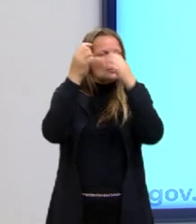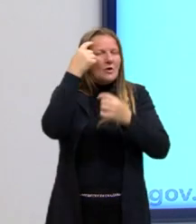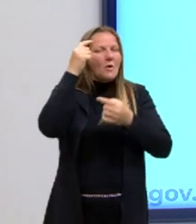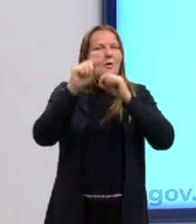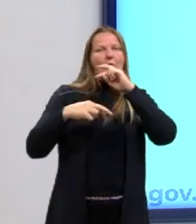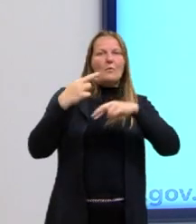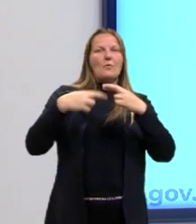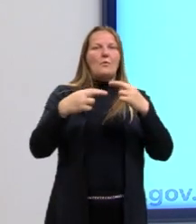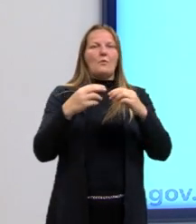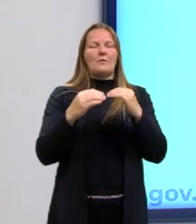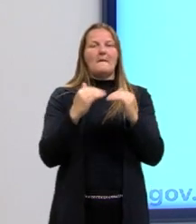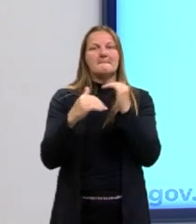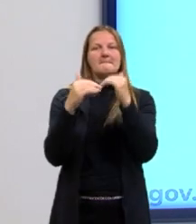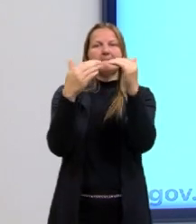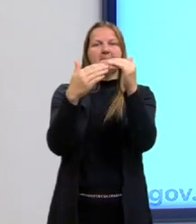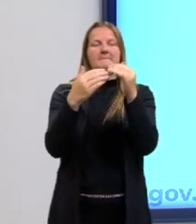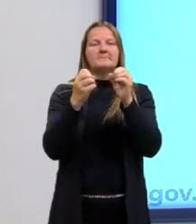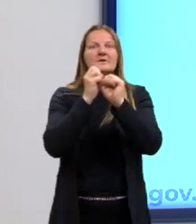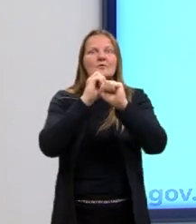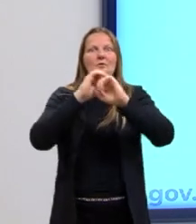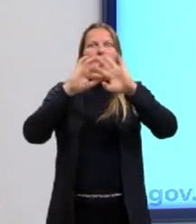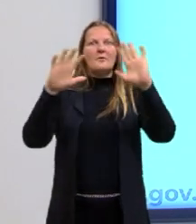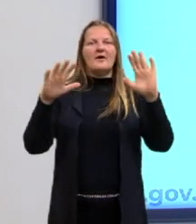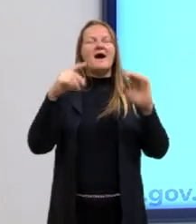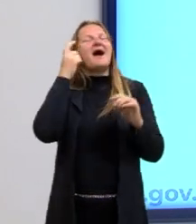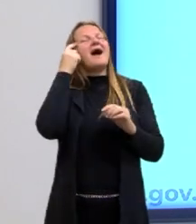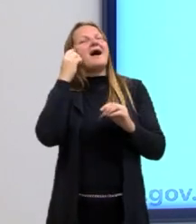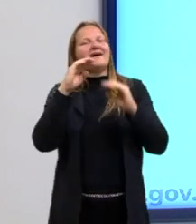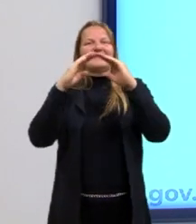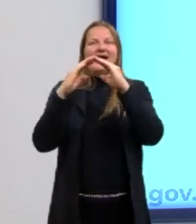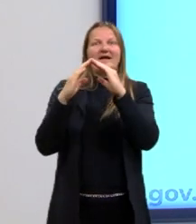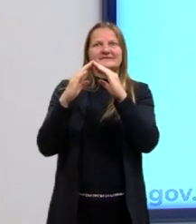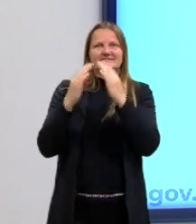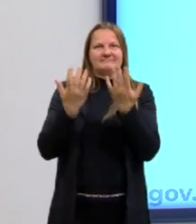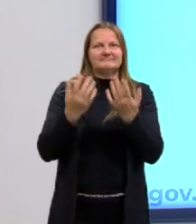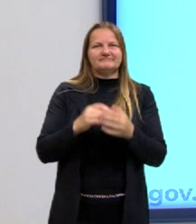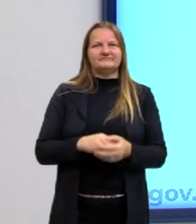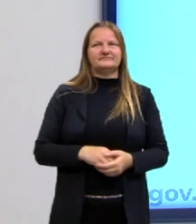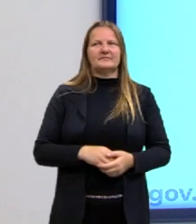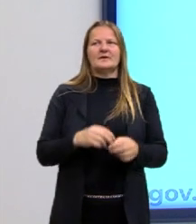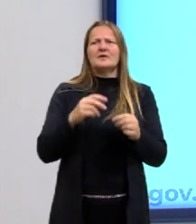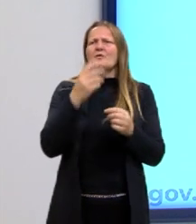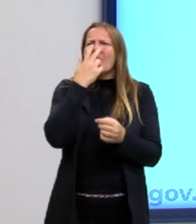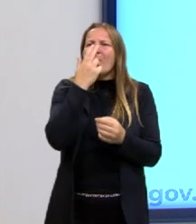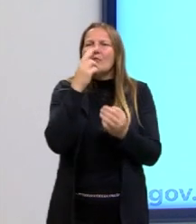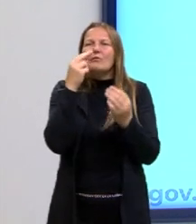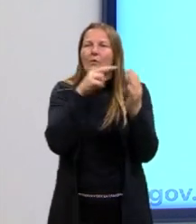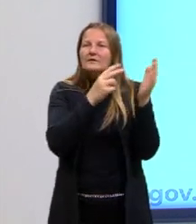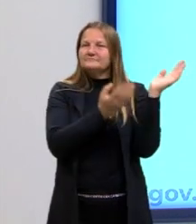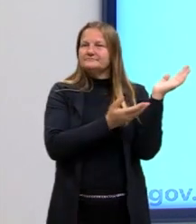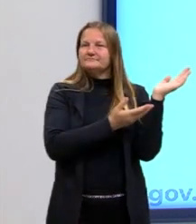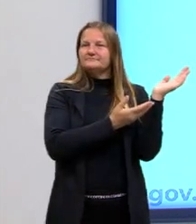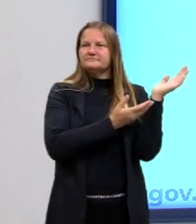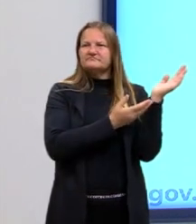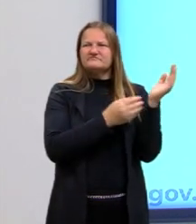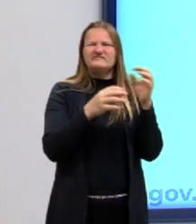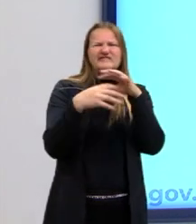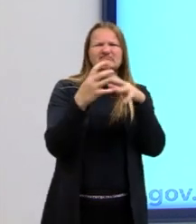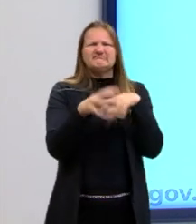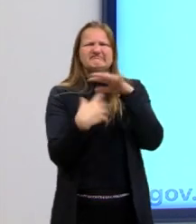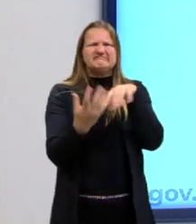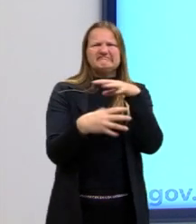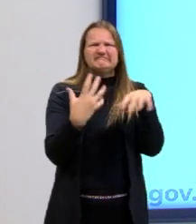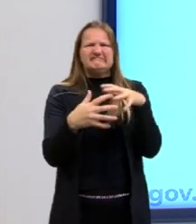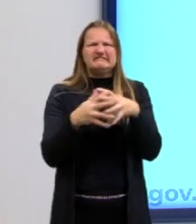gente entende o código, mas esse código, né, ele não faz total sentido.